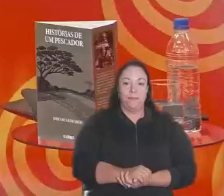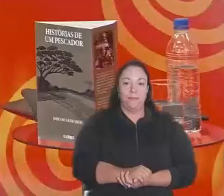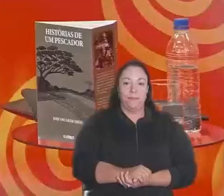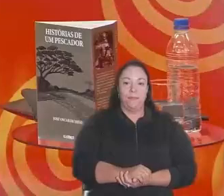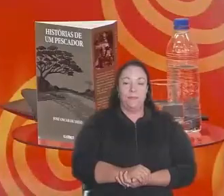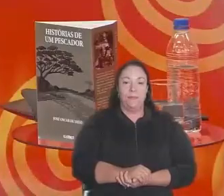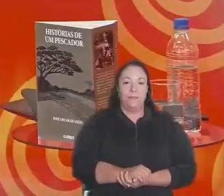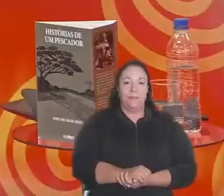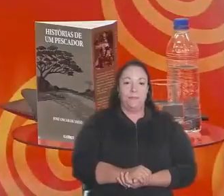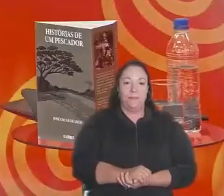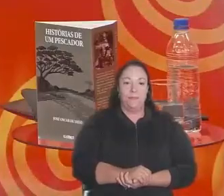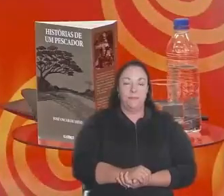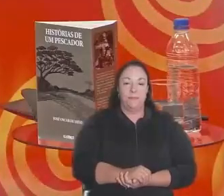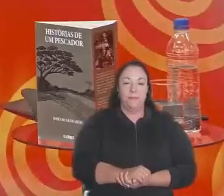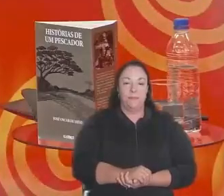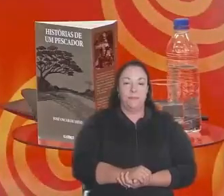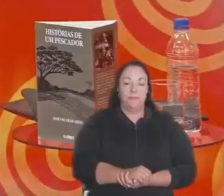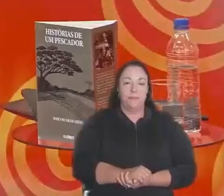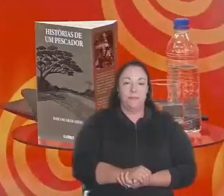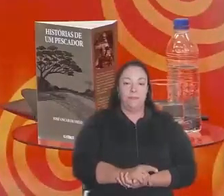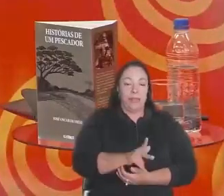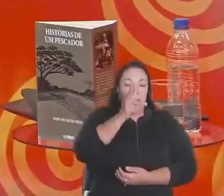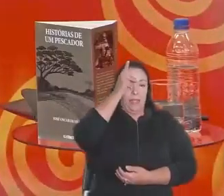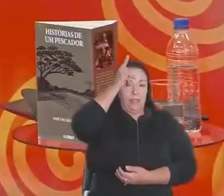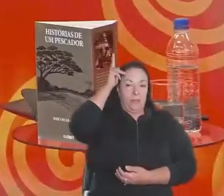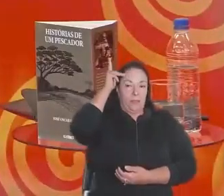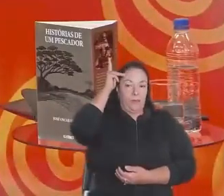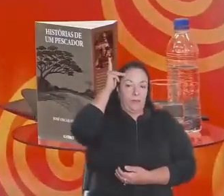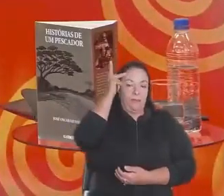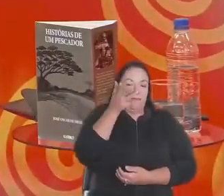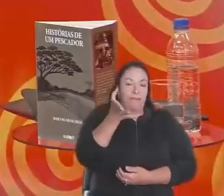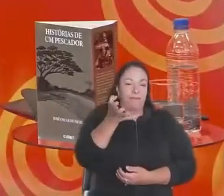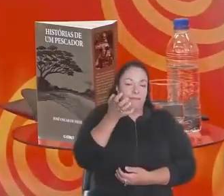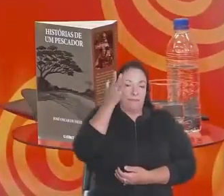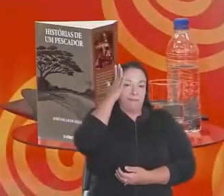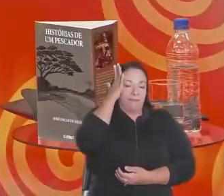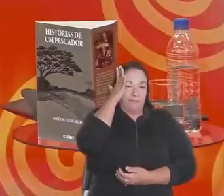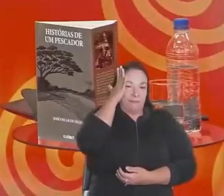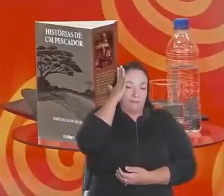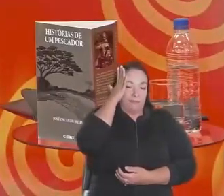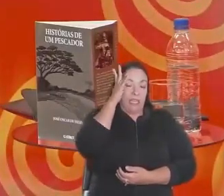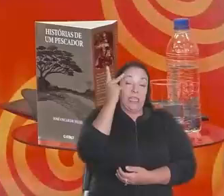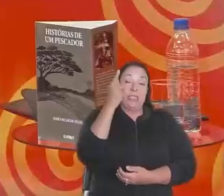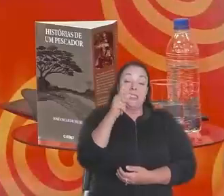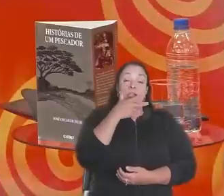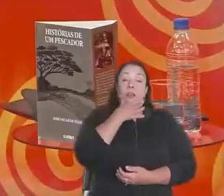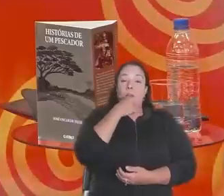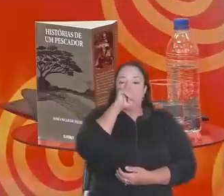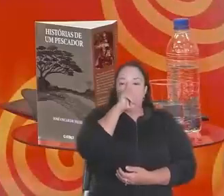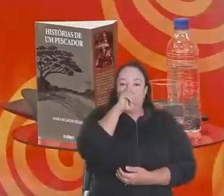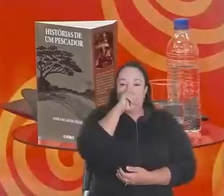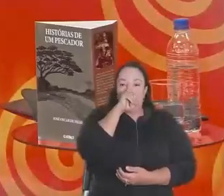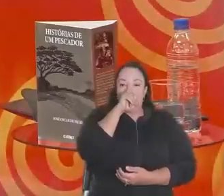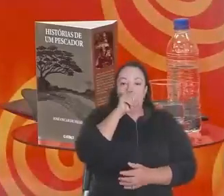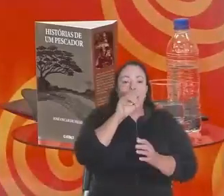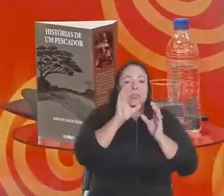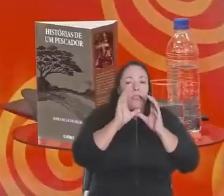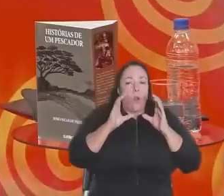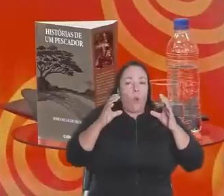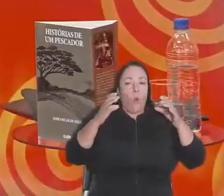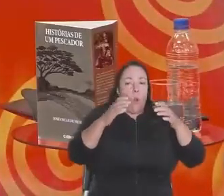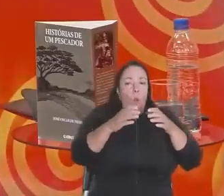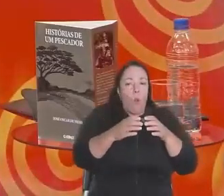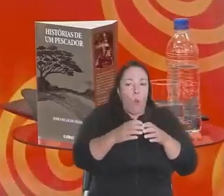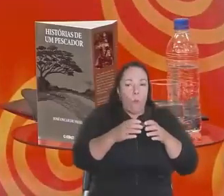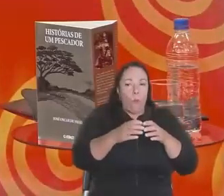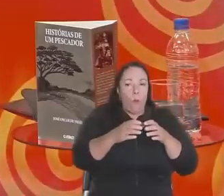saber sobre as pessoas. Além do seu pai, esse grupo, eu fiquei tão intrigada,